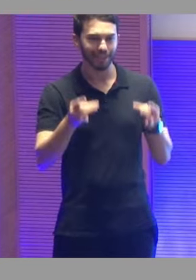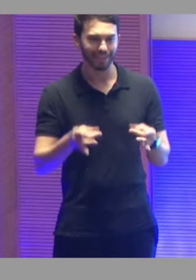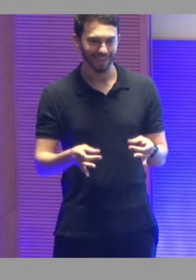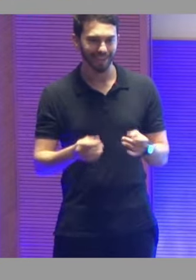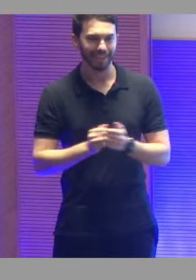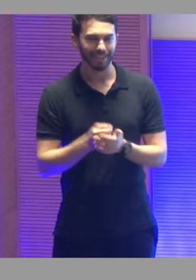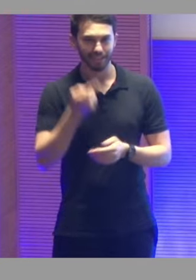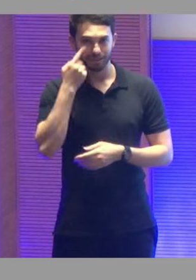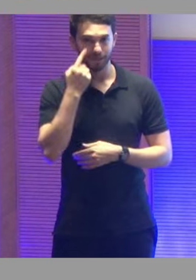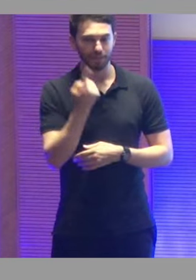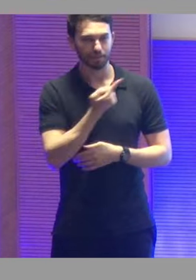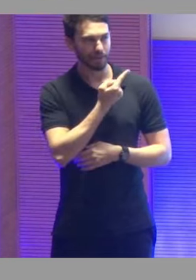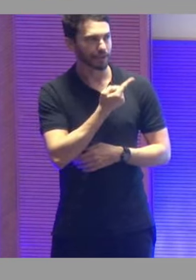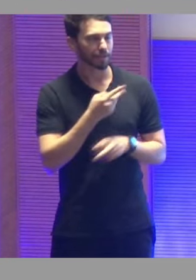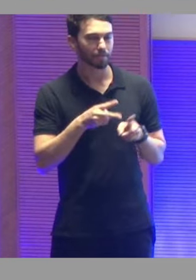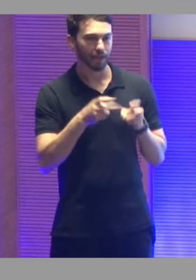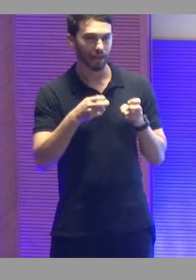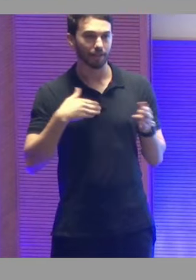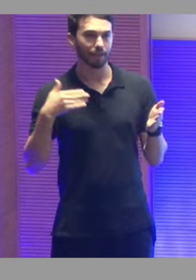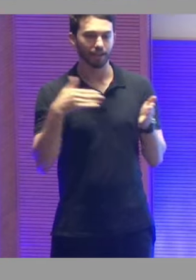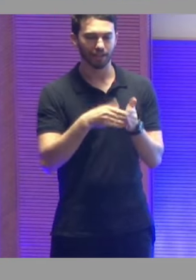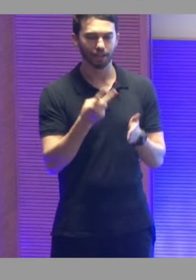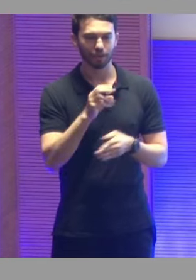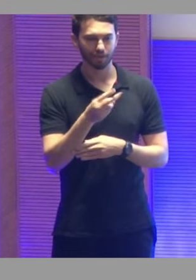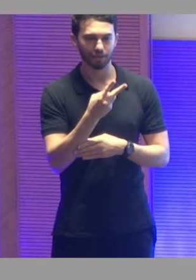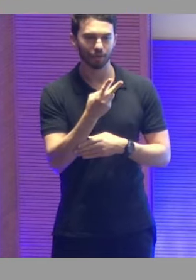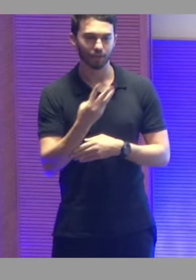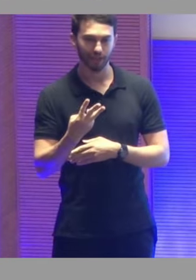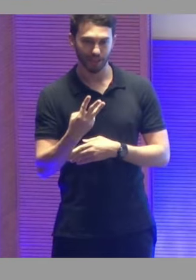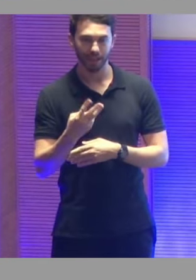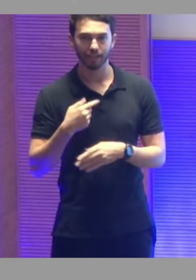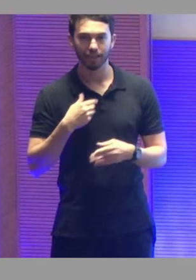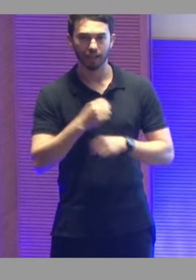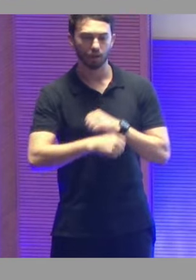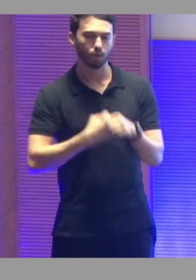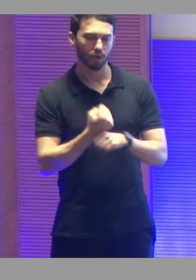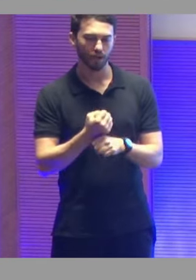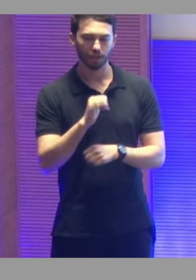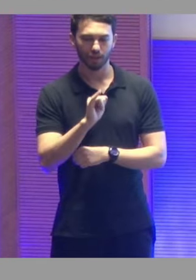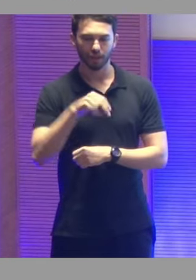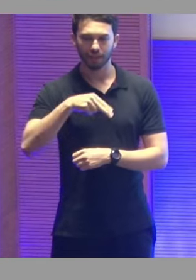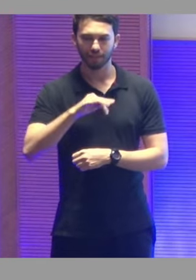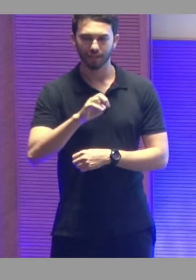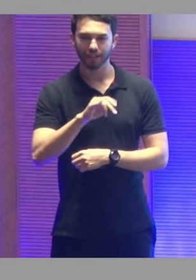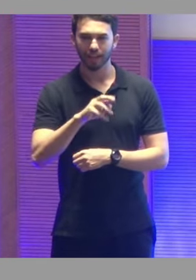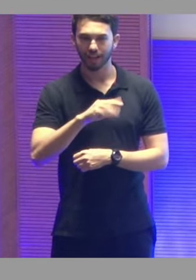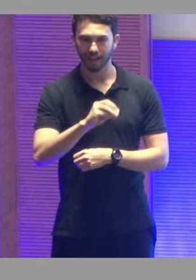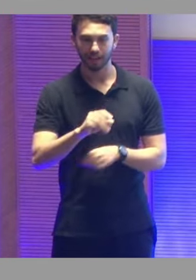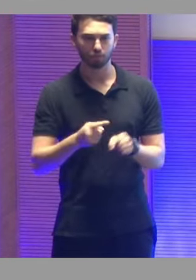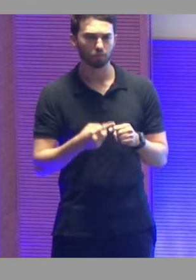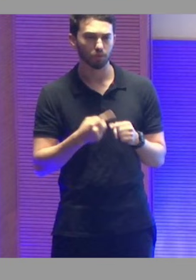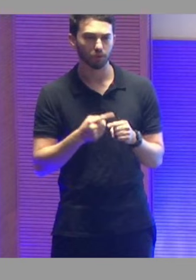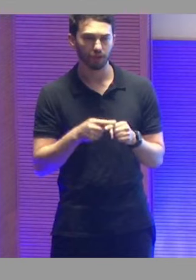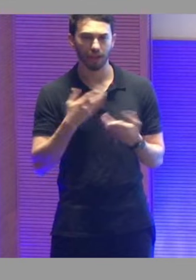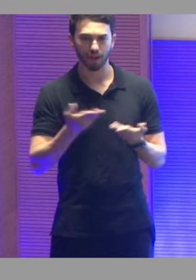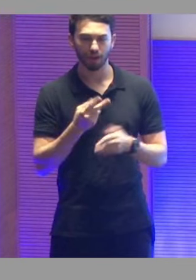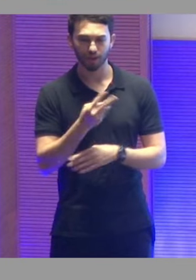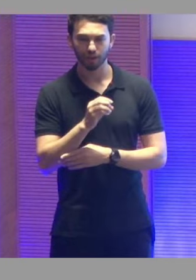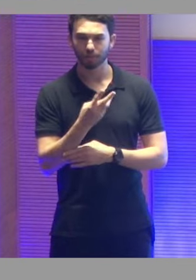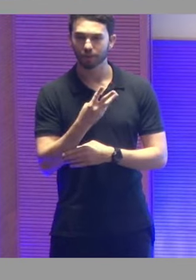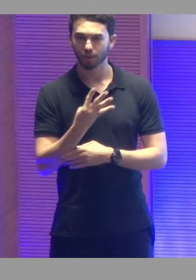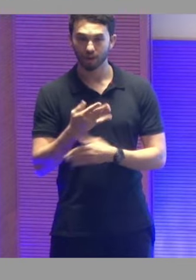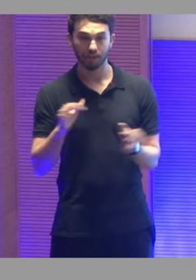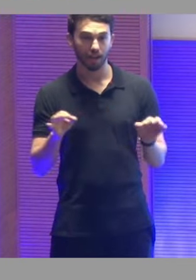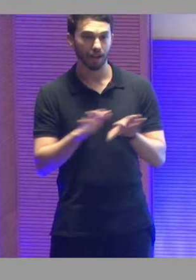no eixo X do gráfico o ano vai até 2023 a gente fala de ano inventariado porque no ciclo 2024 que a gente está encerrando